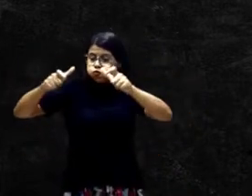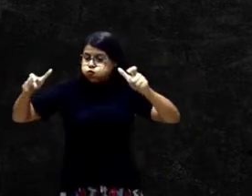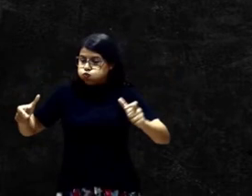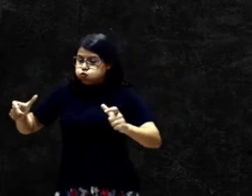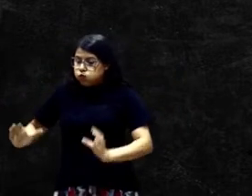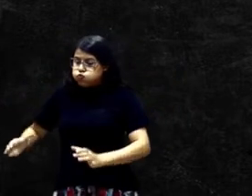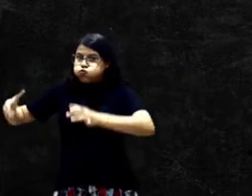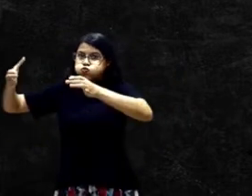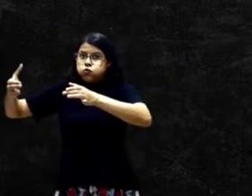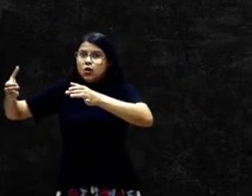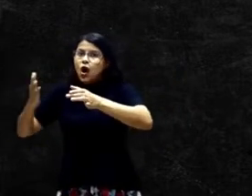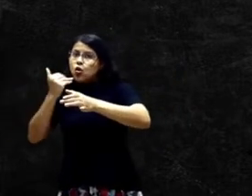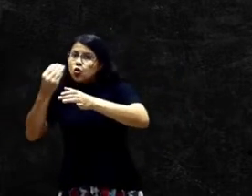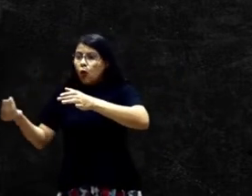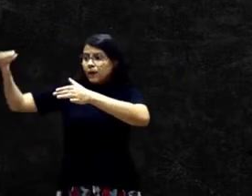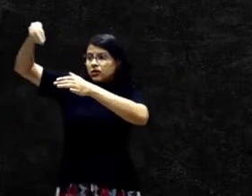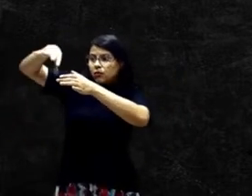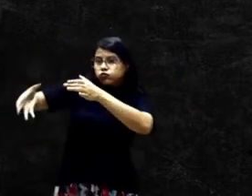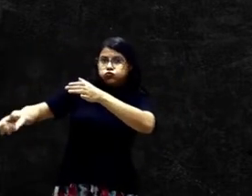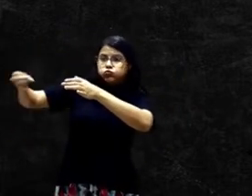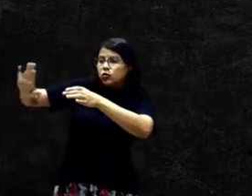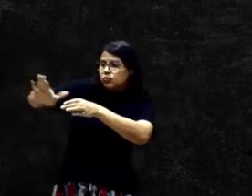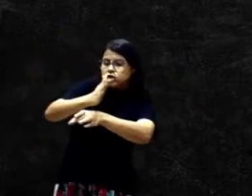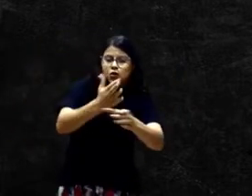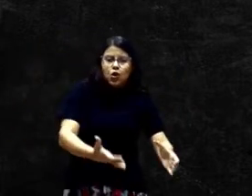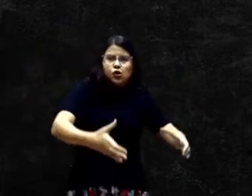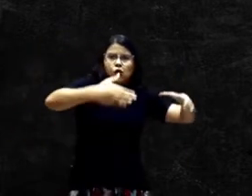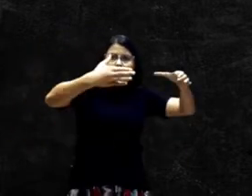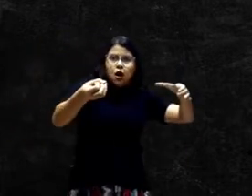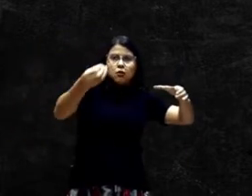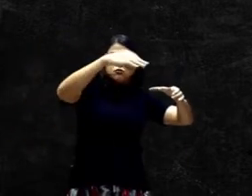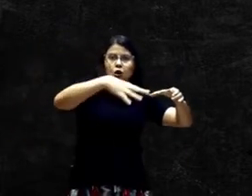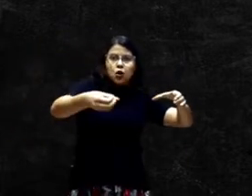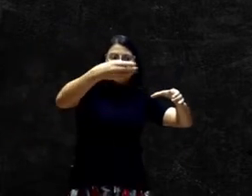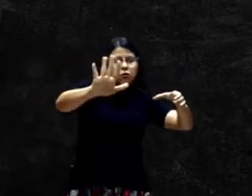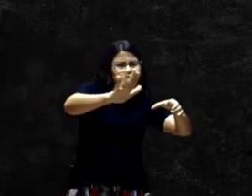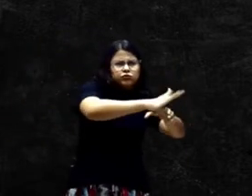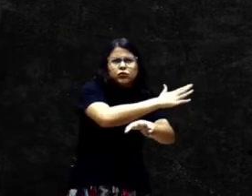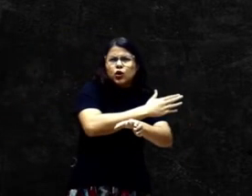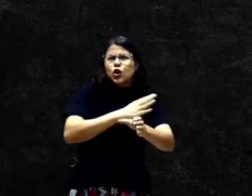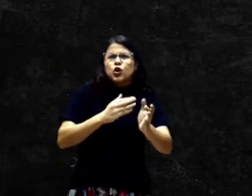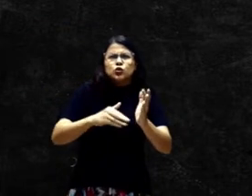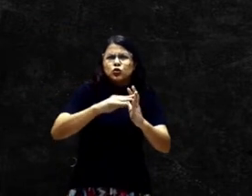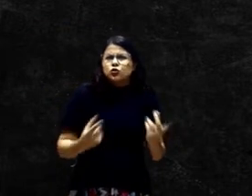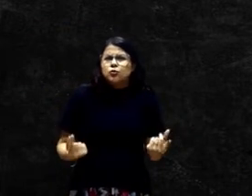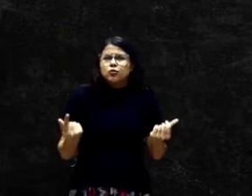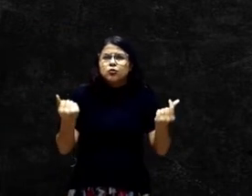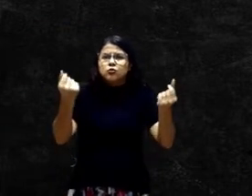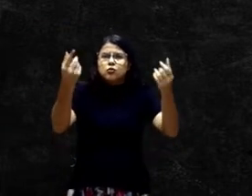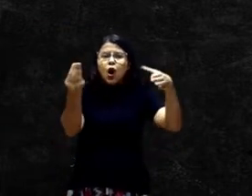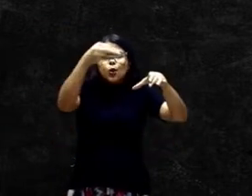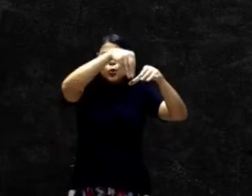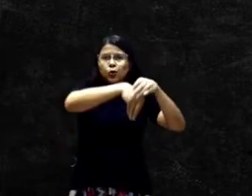armazenarei todo o meu produto e todos os meus bens. E então